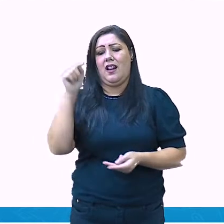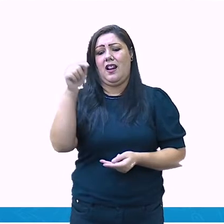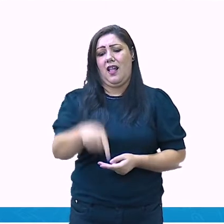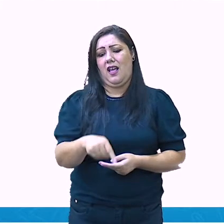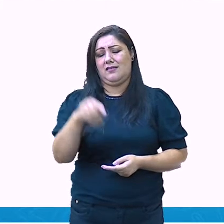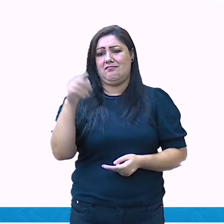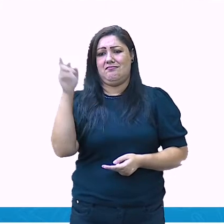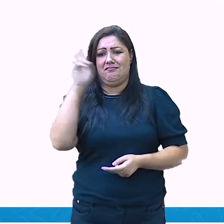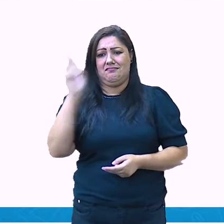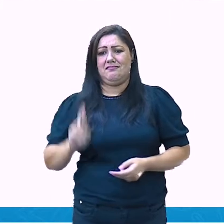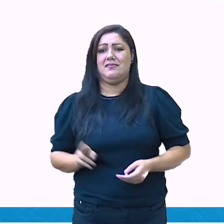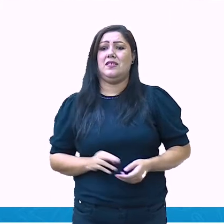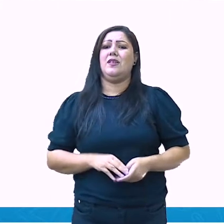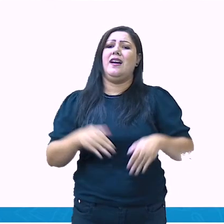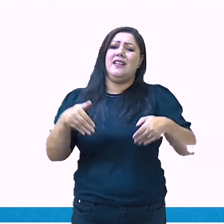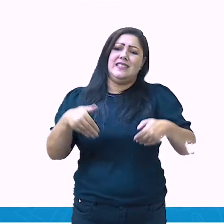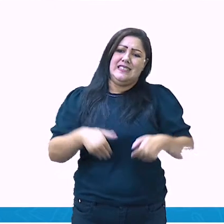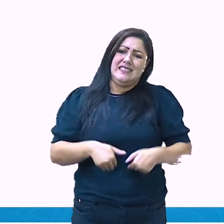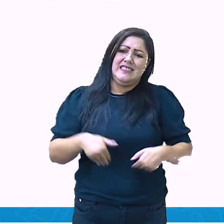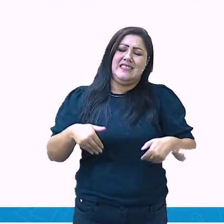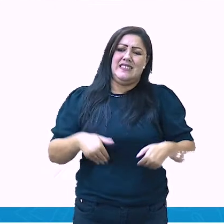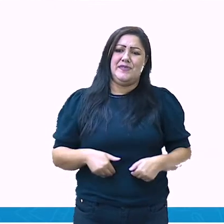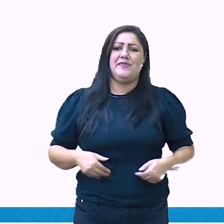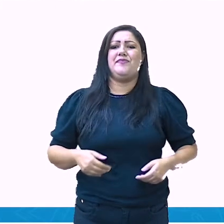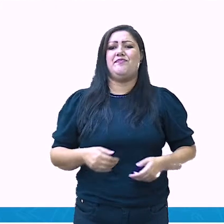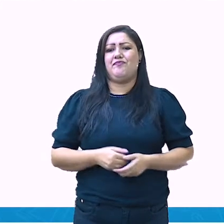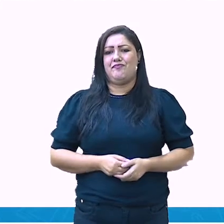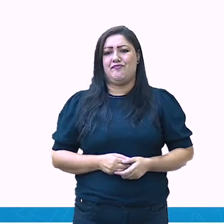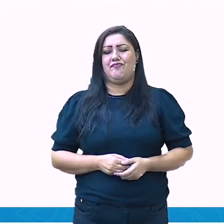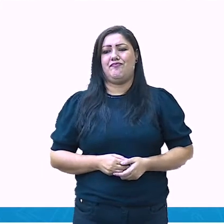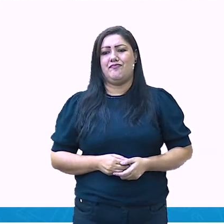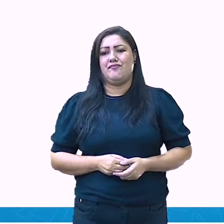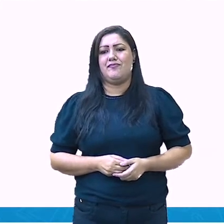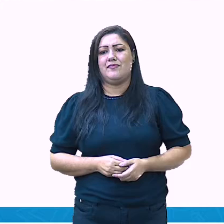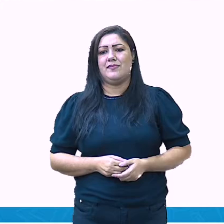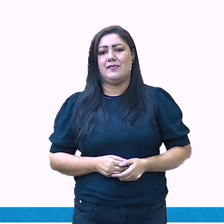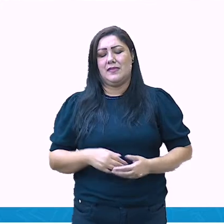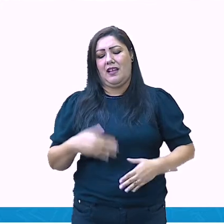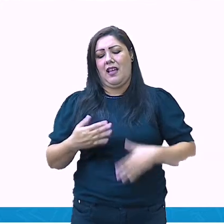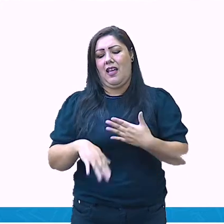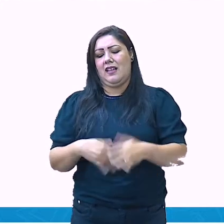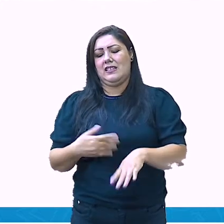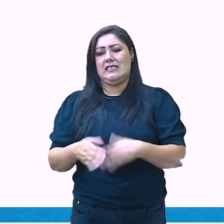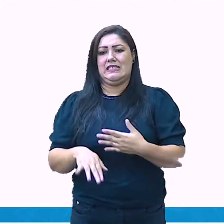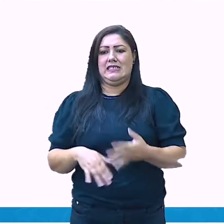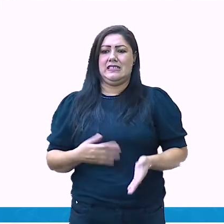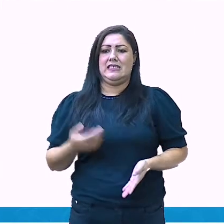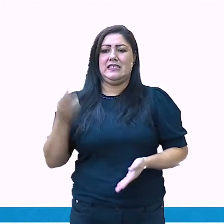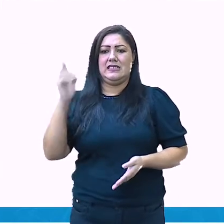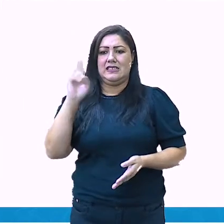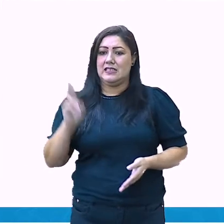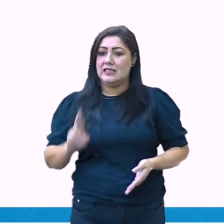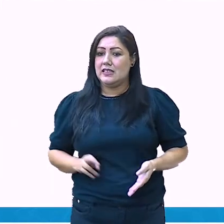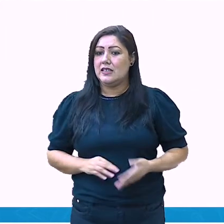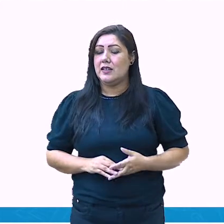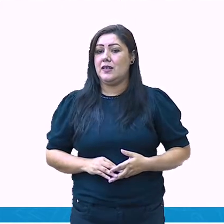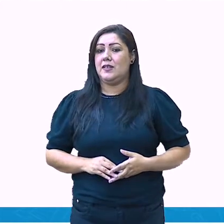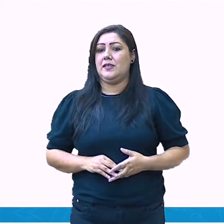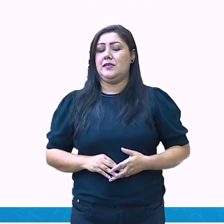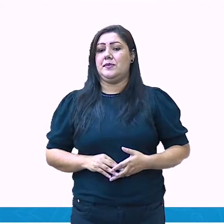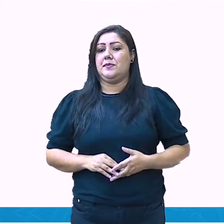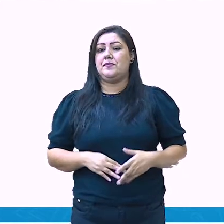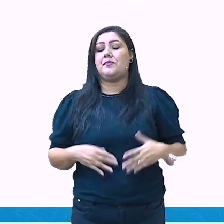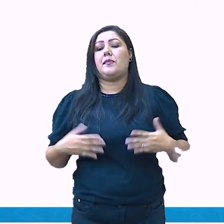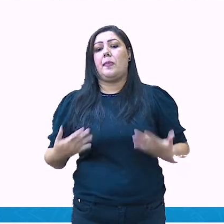a fome vem atrapalhar o percurso russo. Nos dias finais de fevereiro